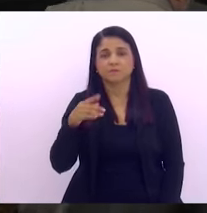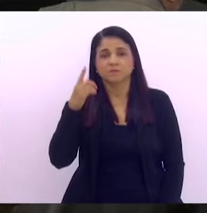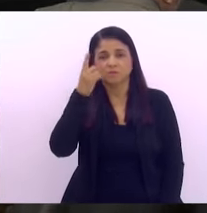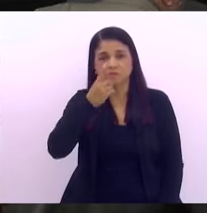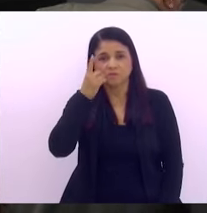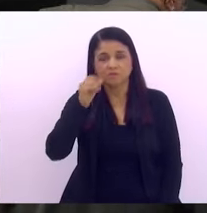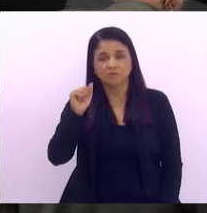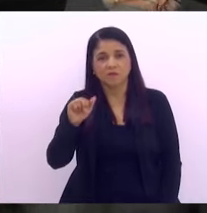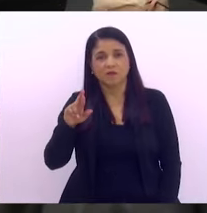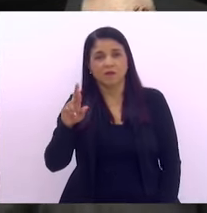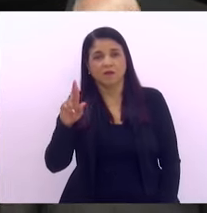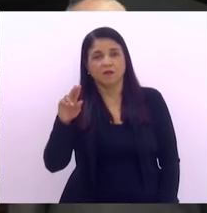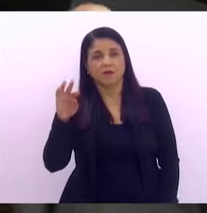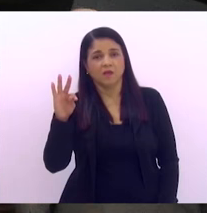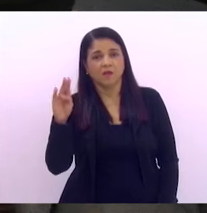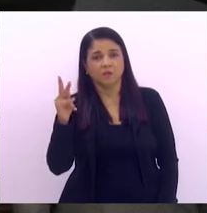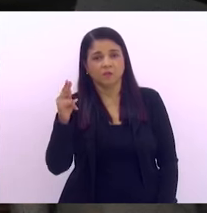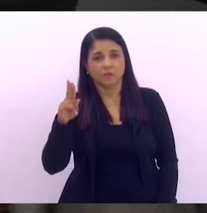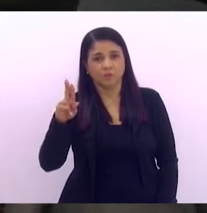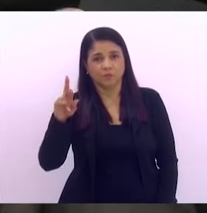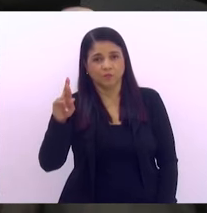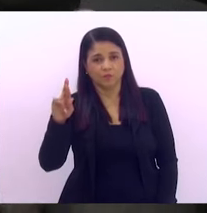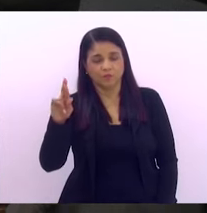deputado Arthur Monteiro,